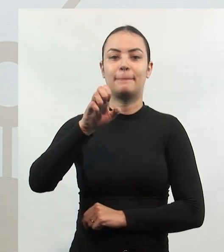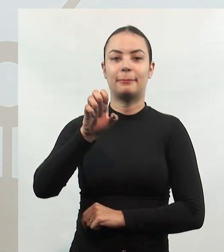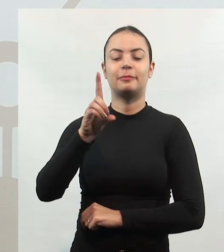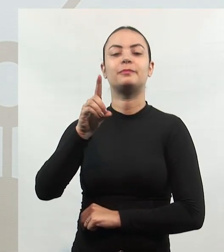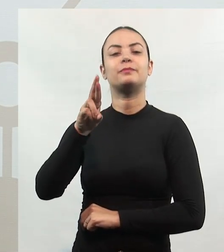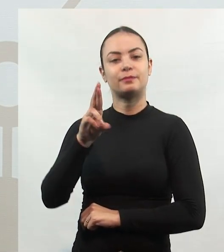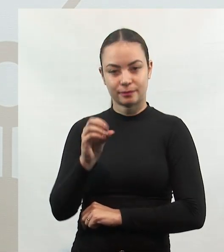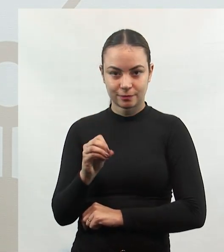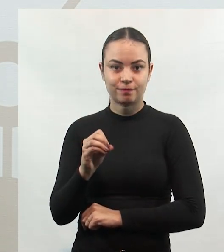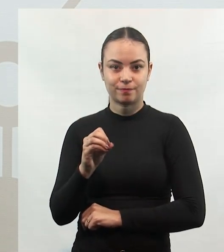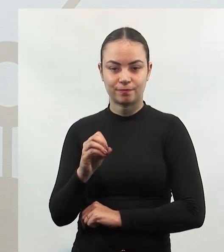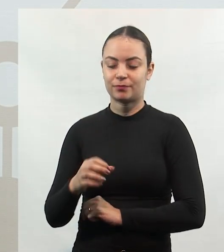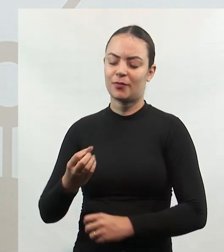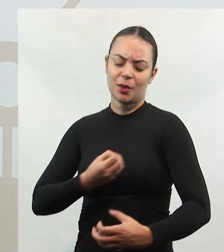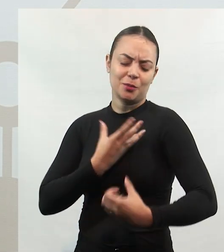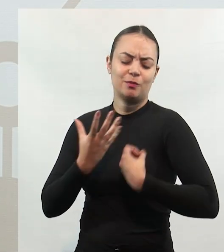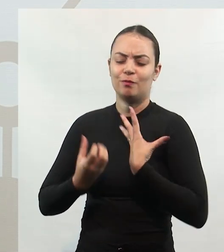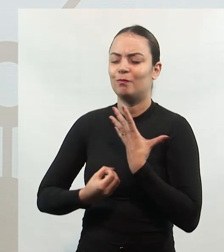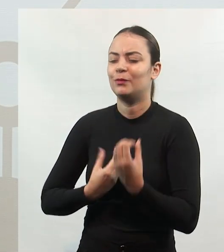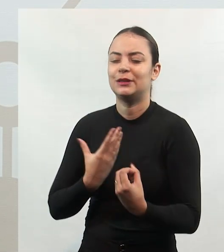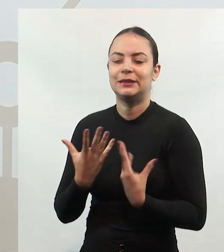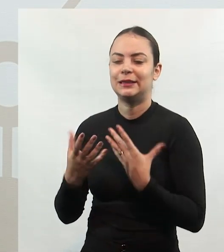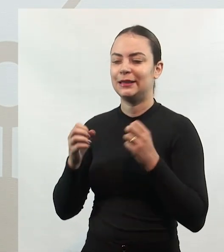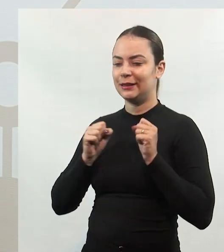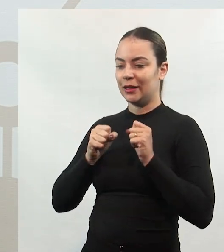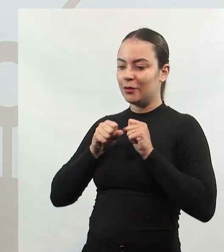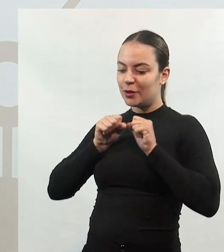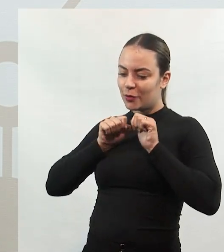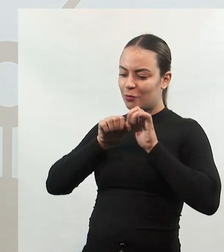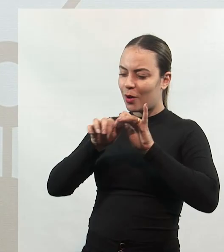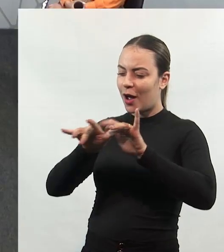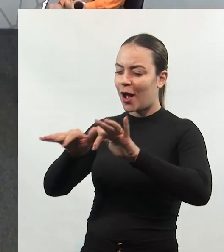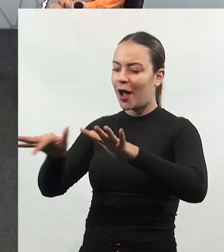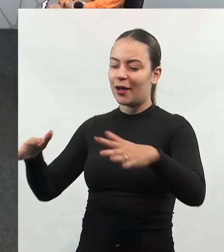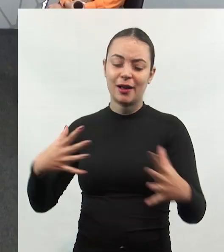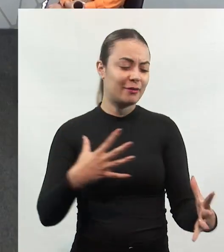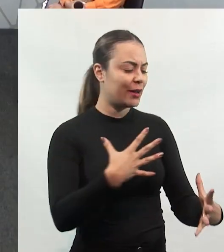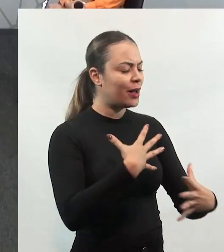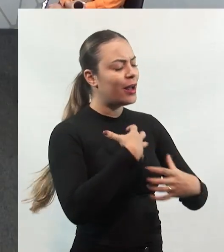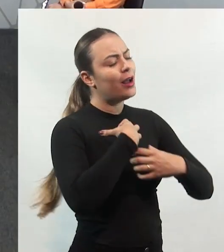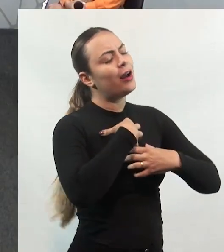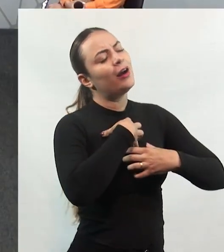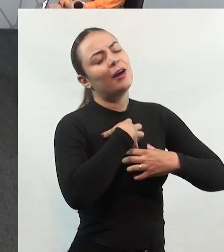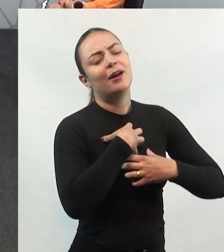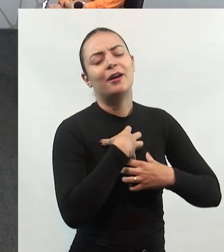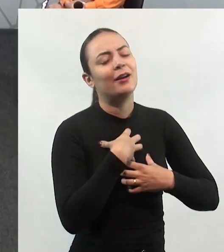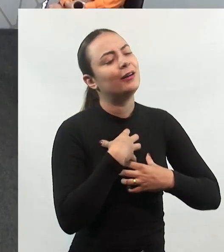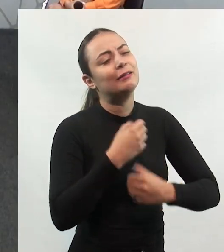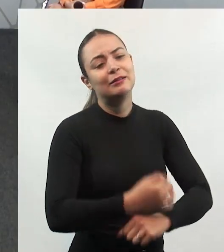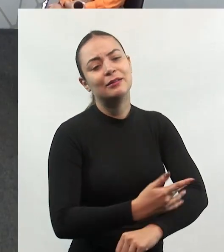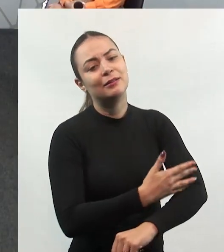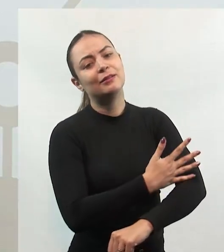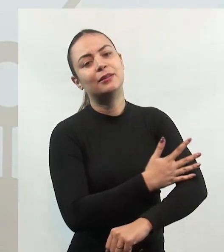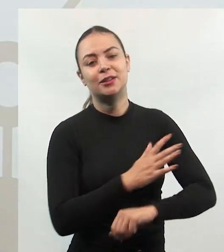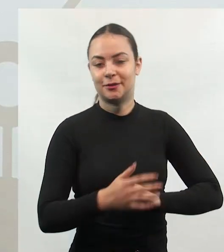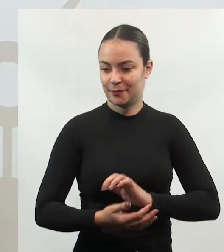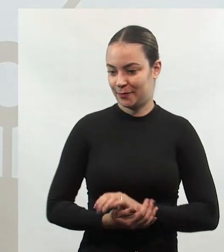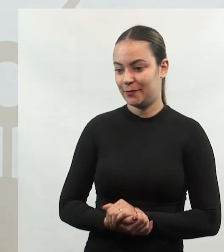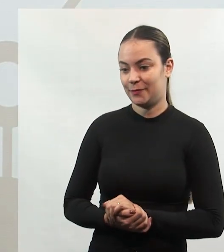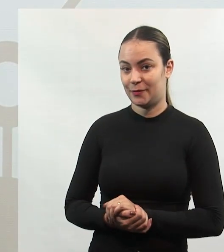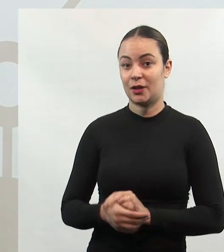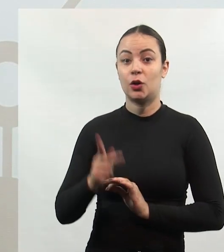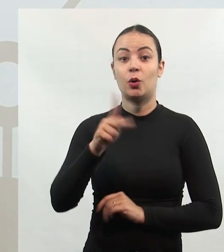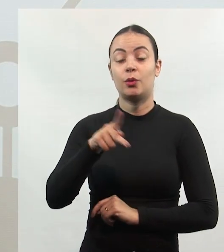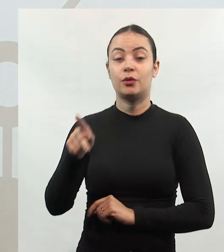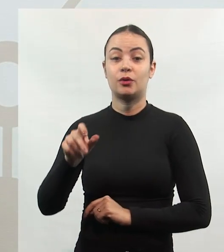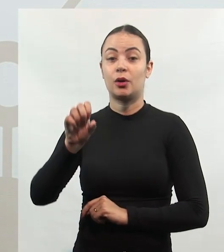fazer essa prova? Você não quer fazer outro dia? A demonstração dele dizer assim, eu me importo com você,